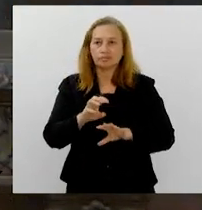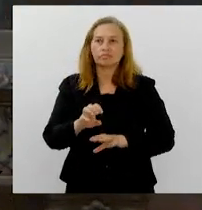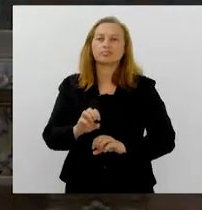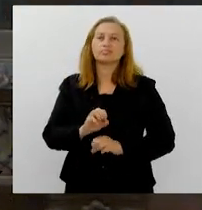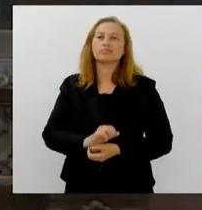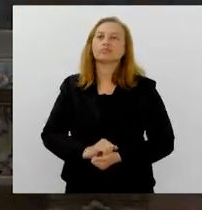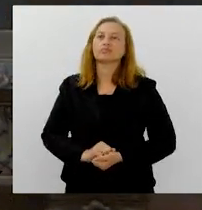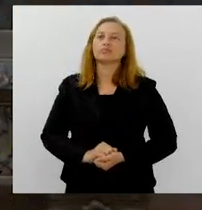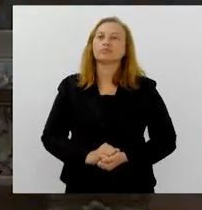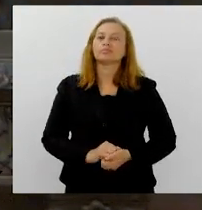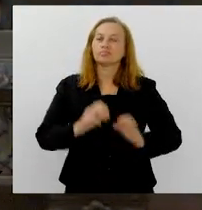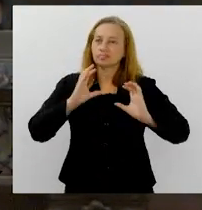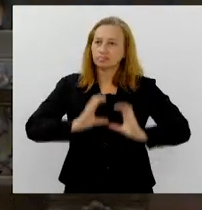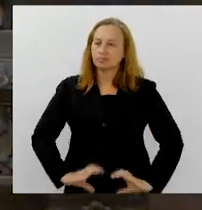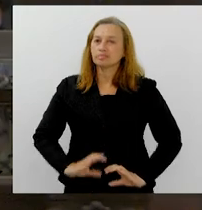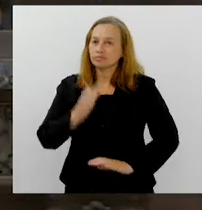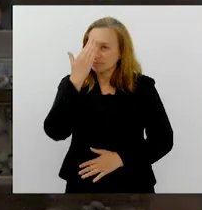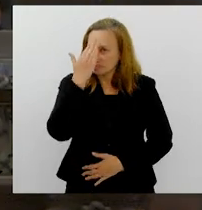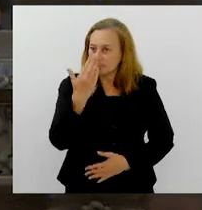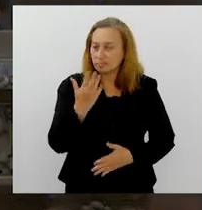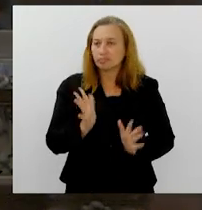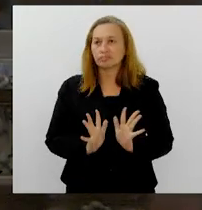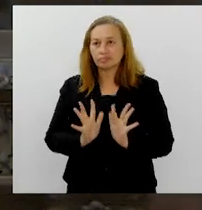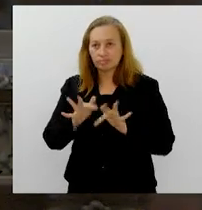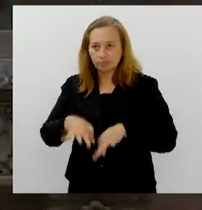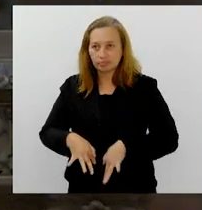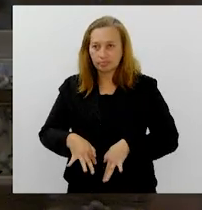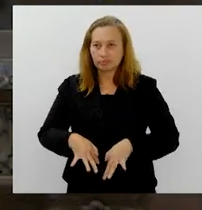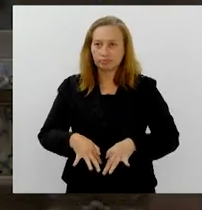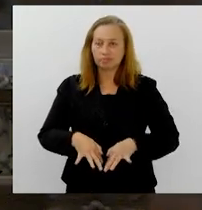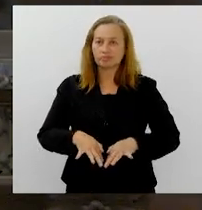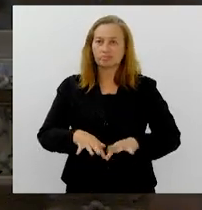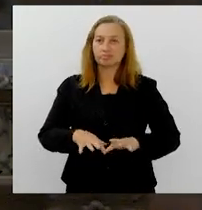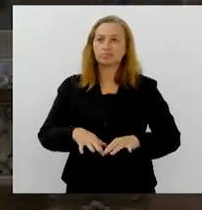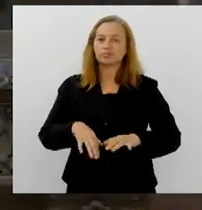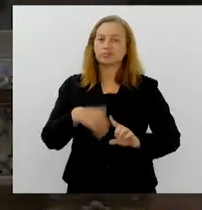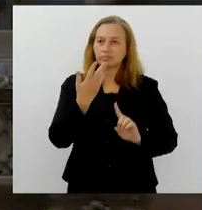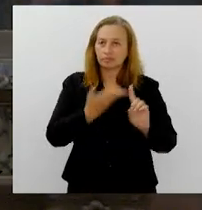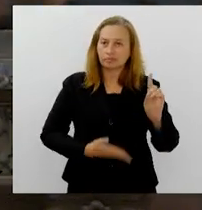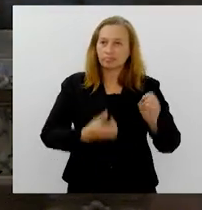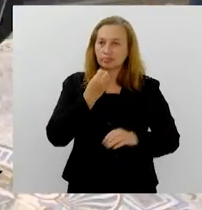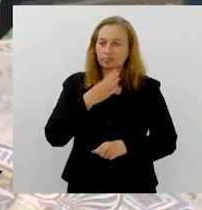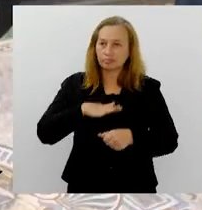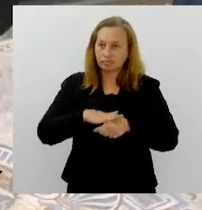Muito obrigada. E dou por encerrada essa sessão solene. Boa noite. Aplausos.